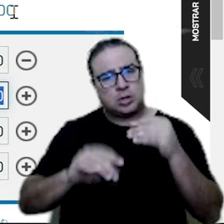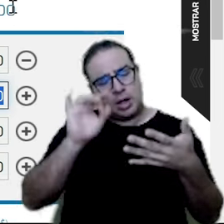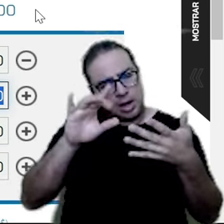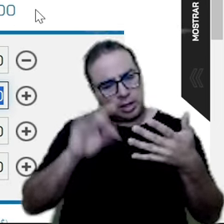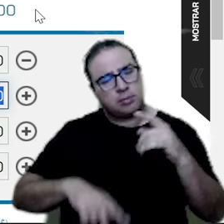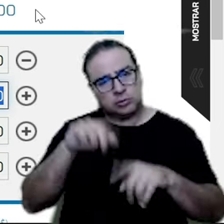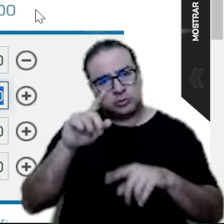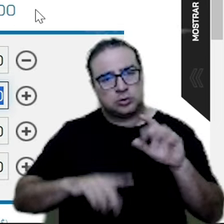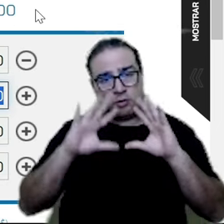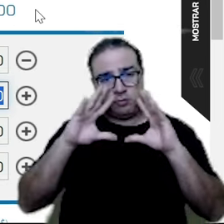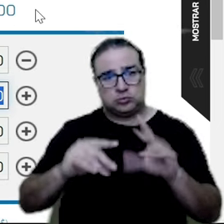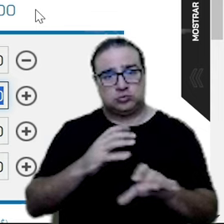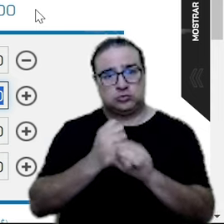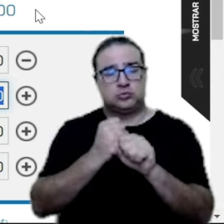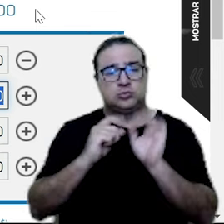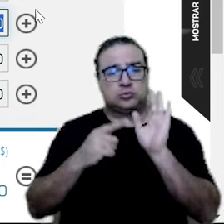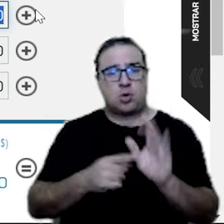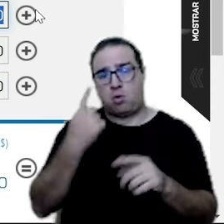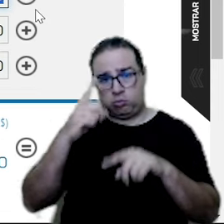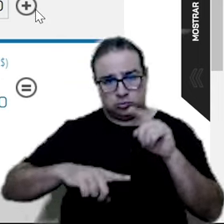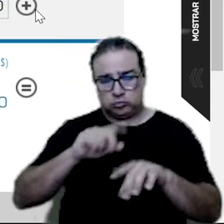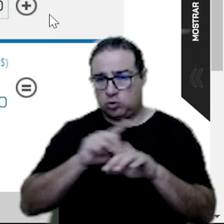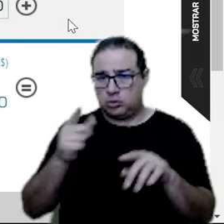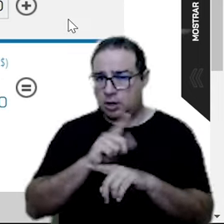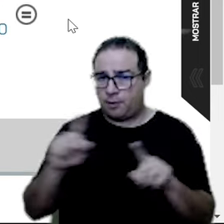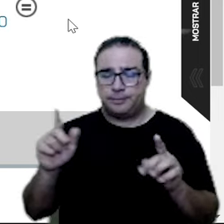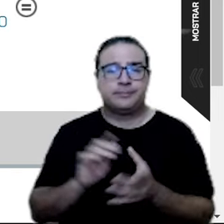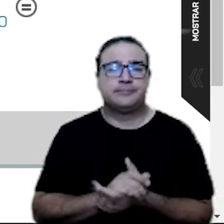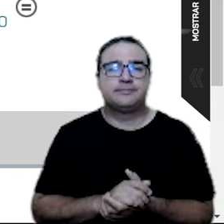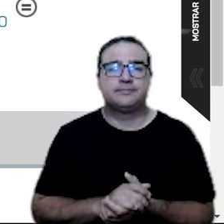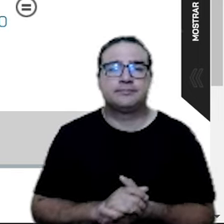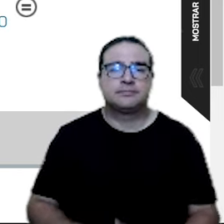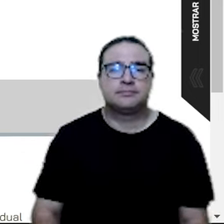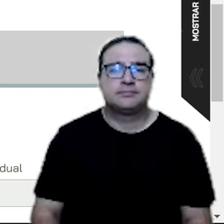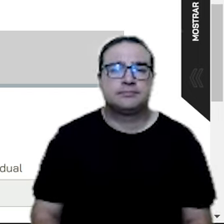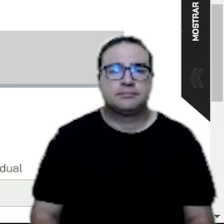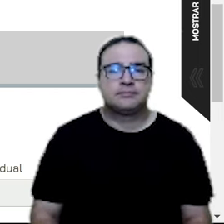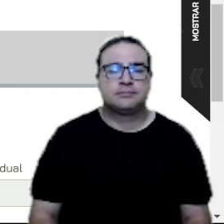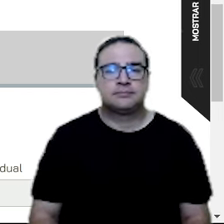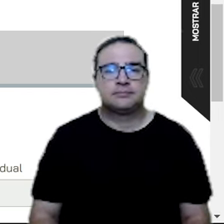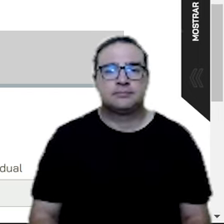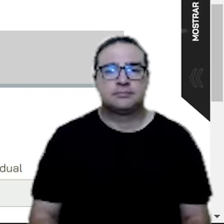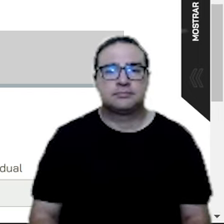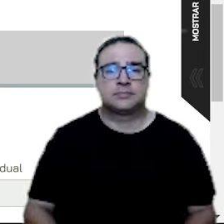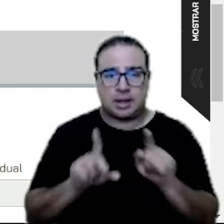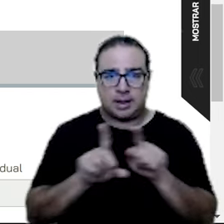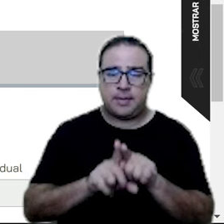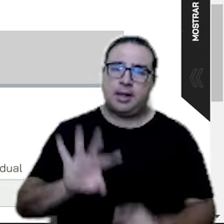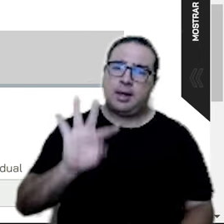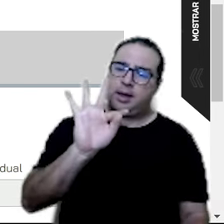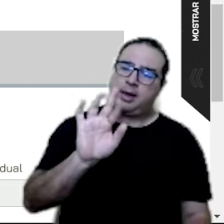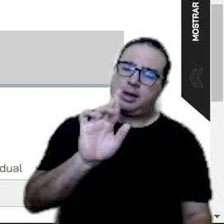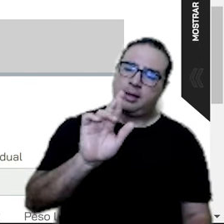né de cada produto é do valor total não só de de um produto ou de outro transportador